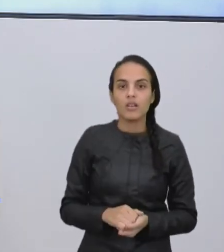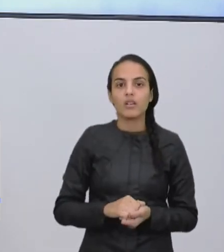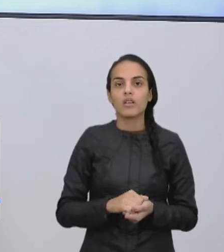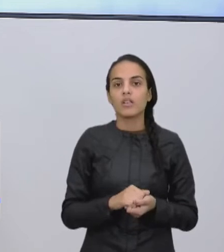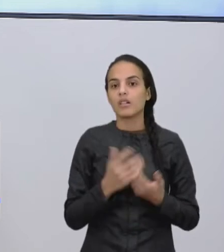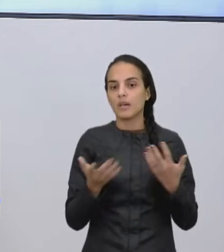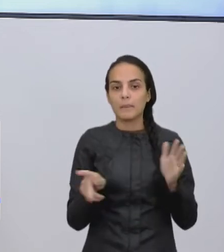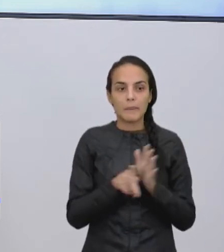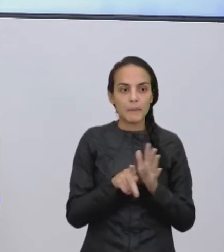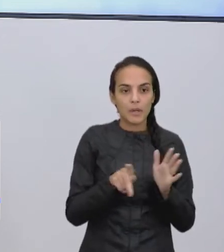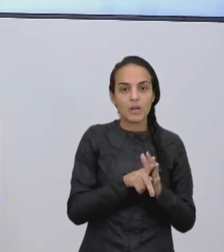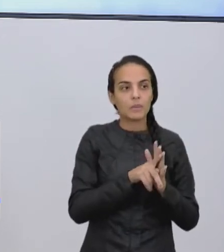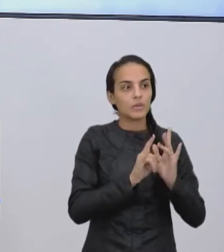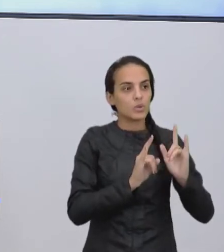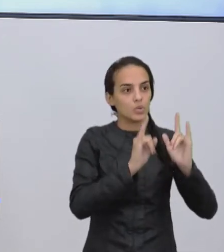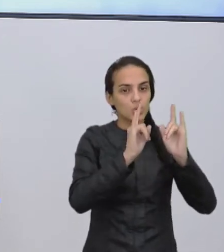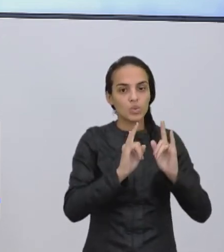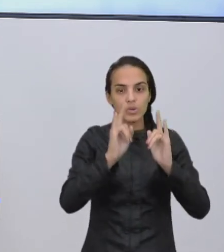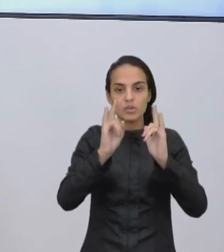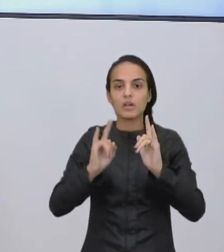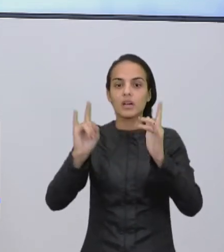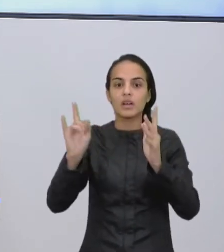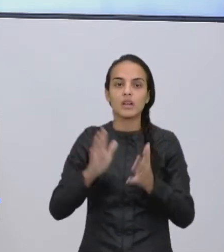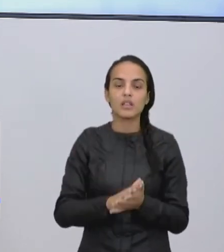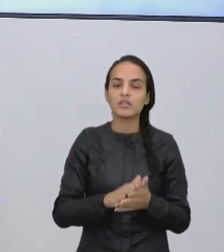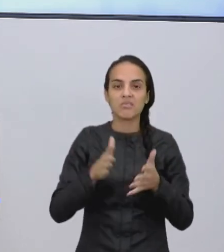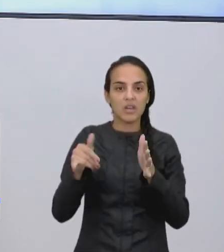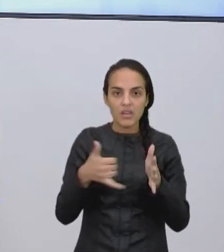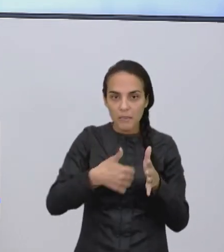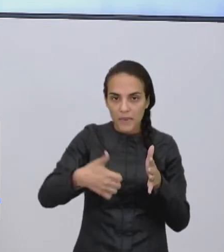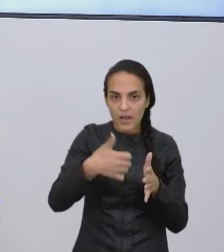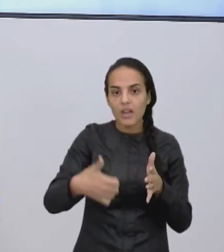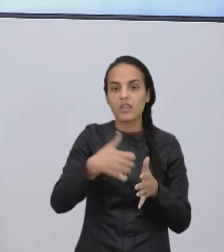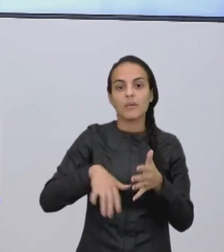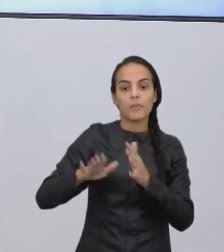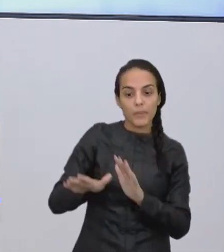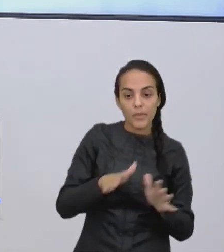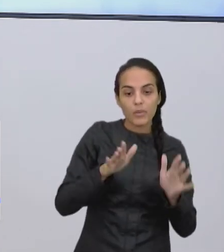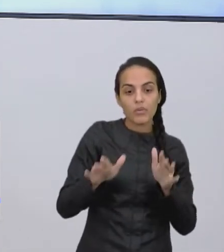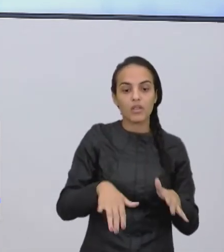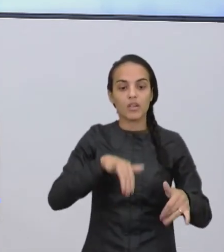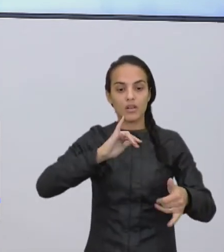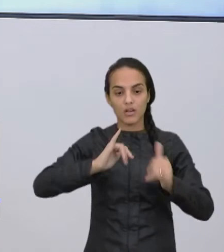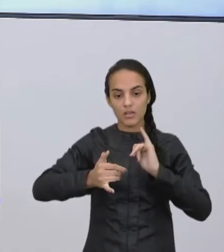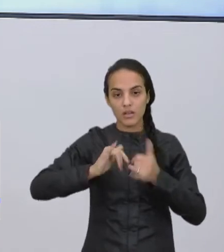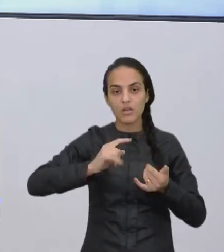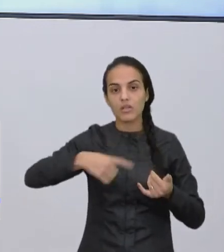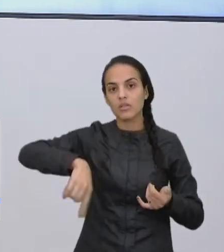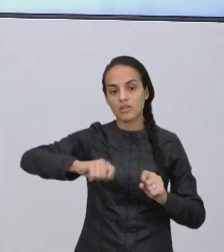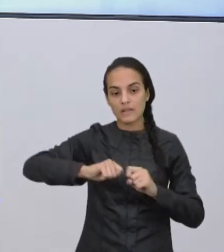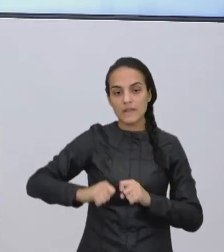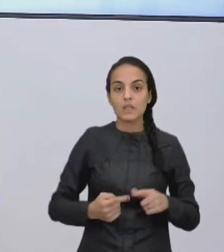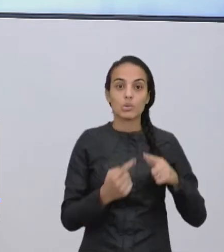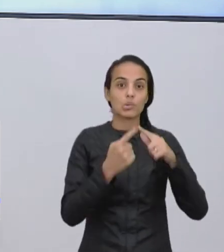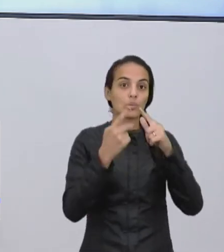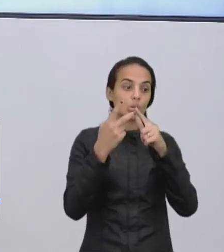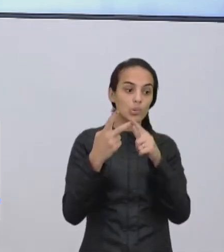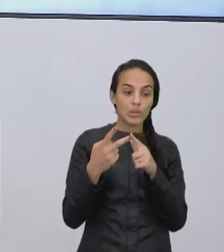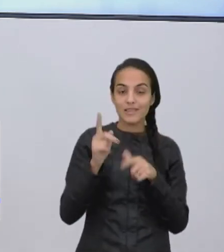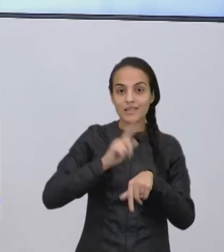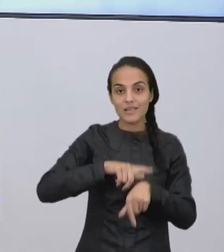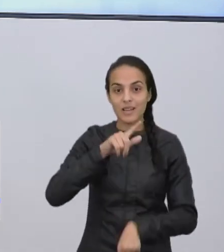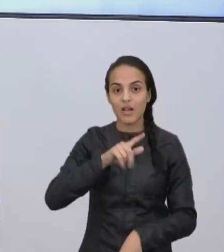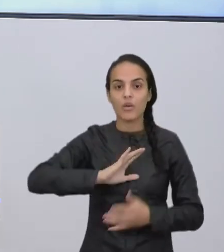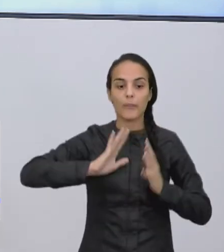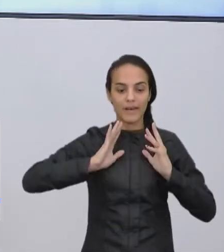urbanos, os resíduos domésticos, industriais, para produzir eletricidade, a gente faz duas coisas ao mesmo tempo, né? A gente faz